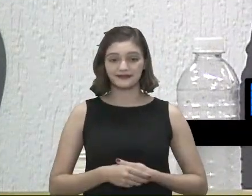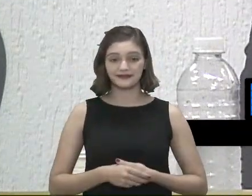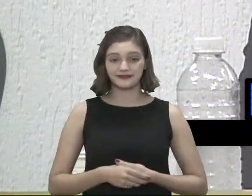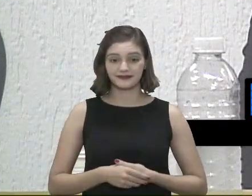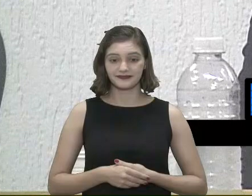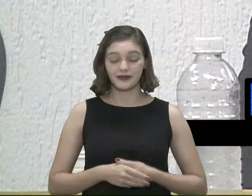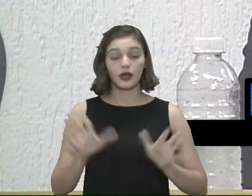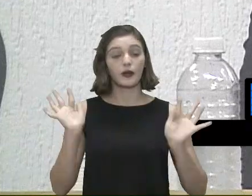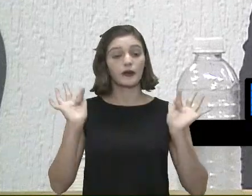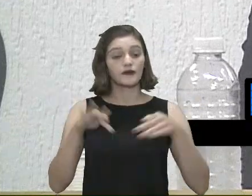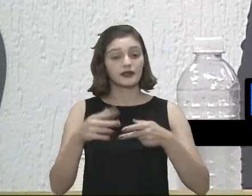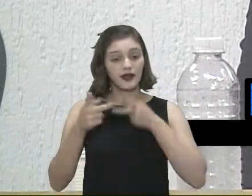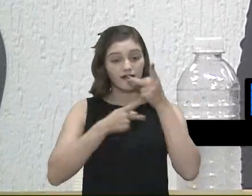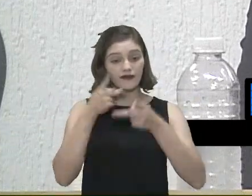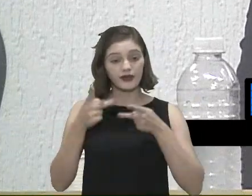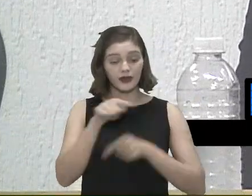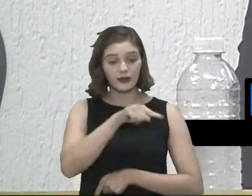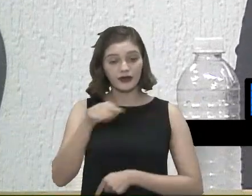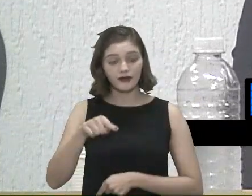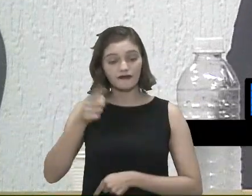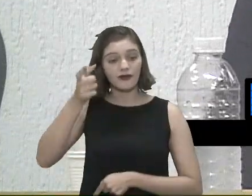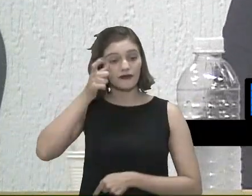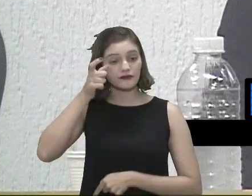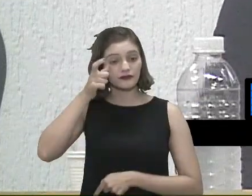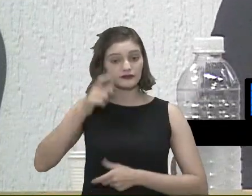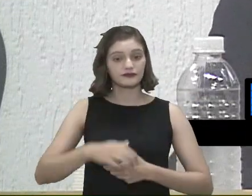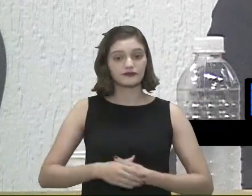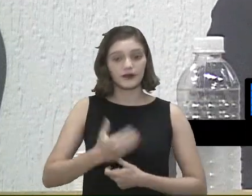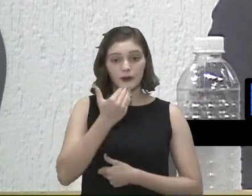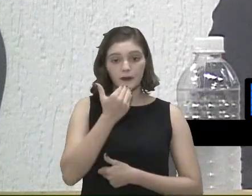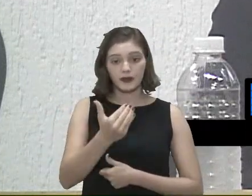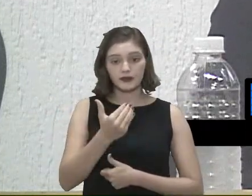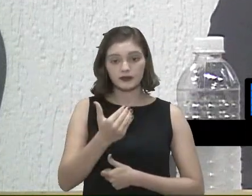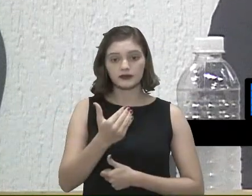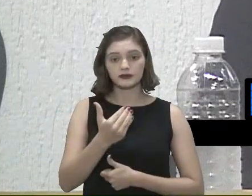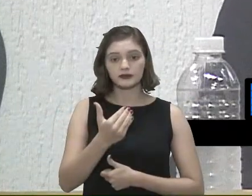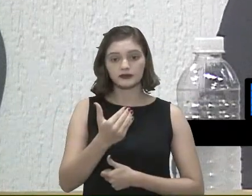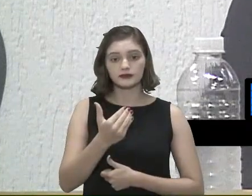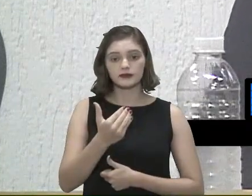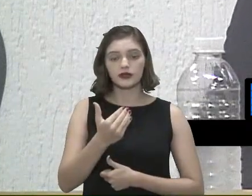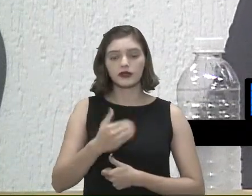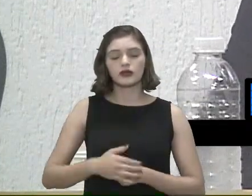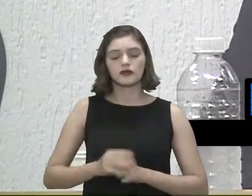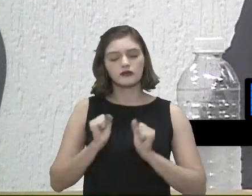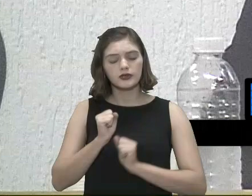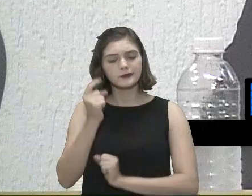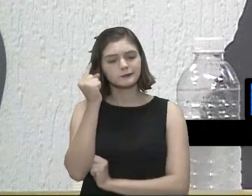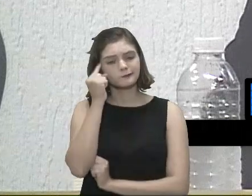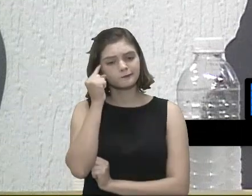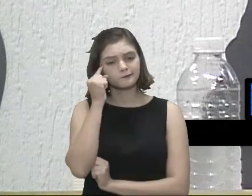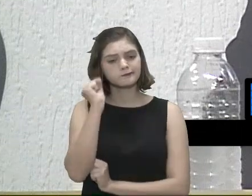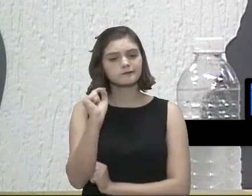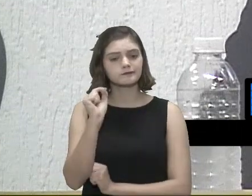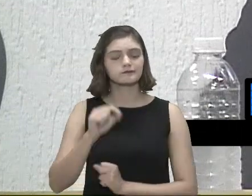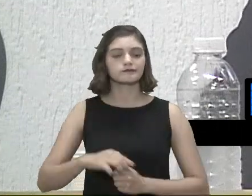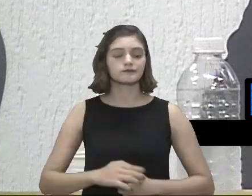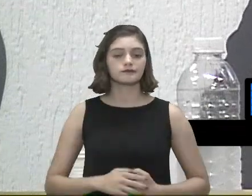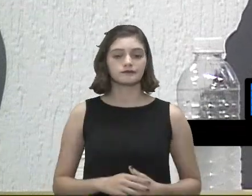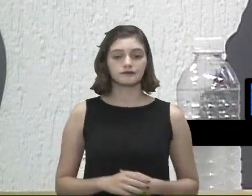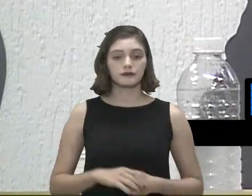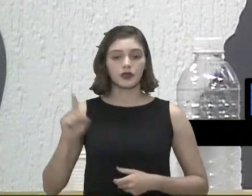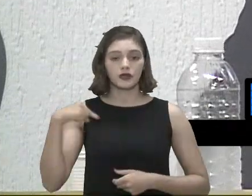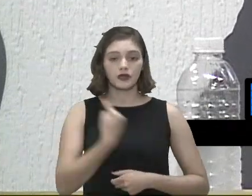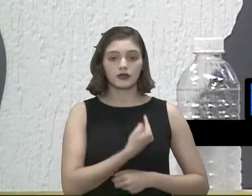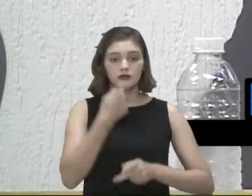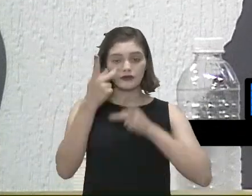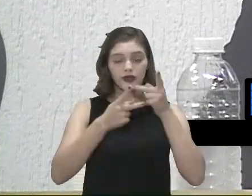E para concluir aqui a fala, para quem está nos assistindo, eu peço apenas a oportunidade de reflexão. A gente falou sobre